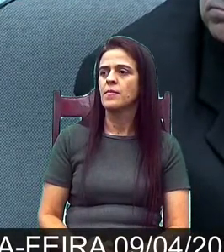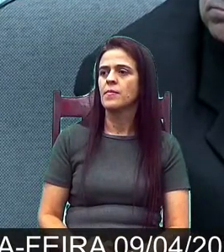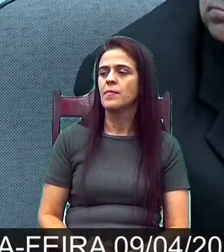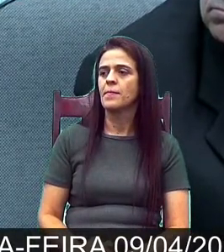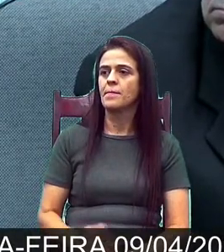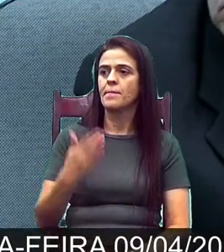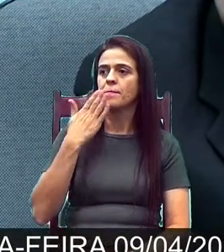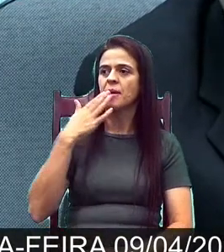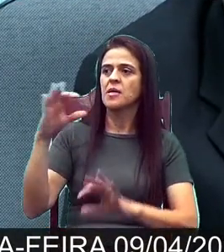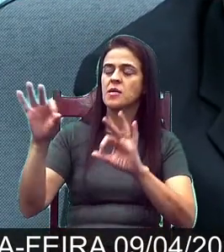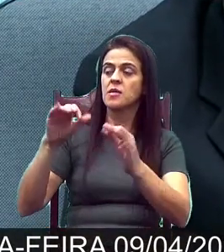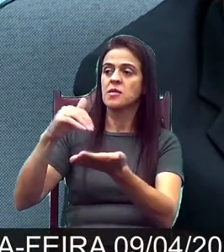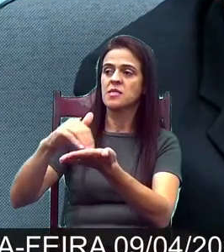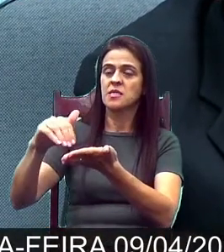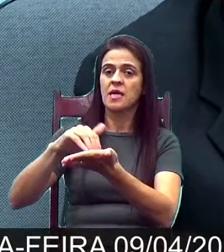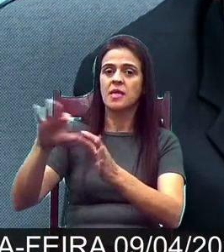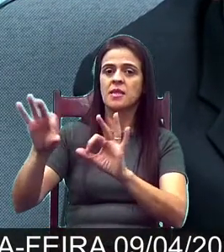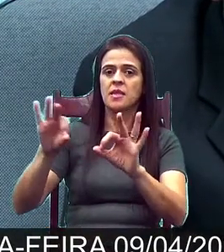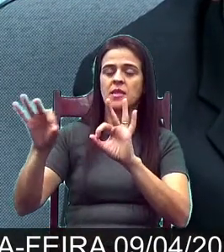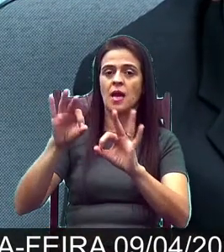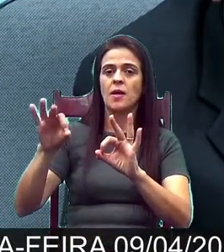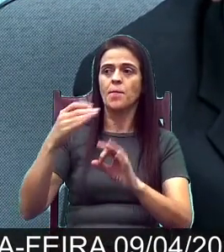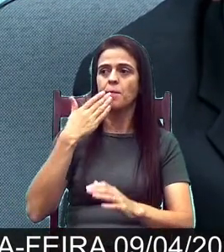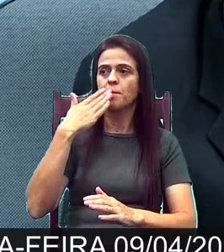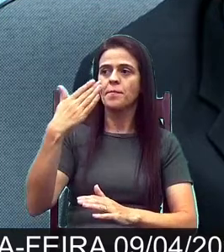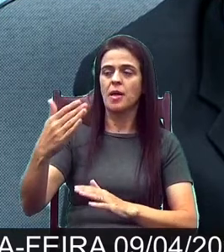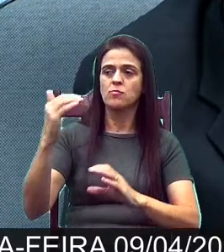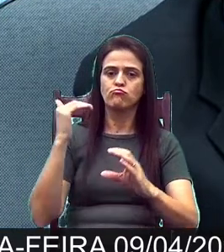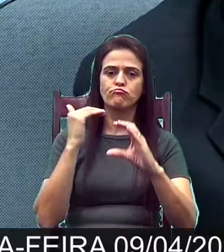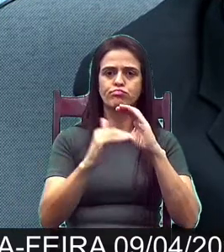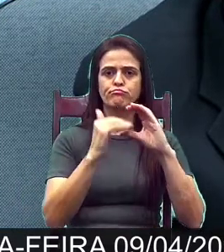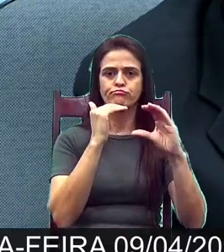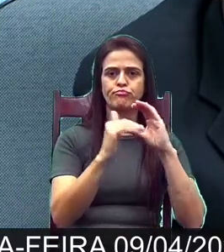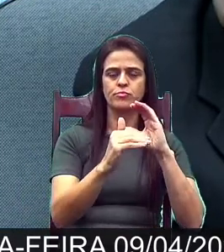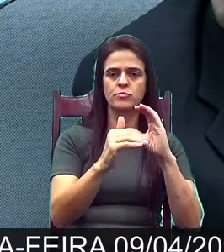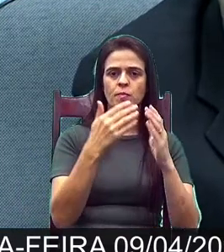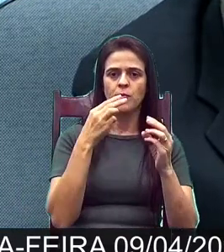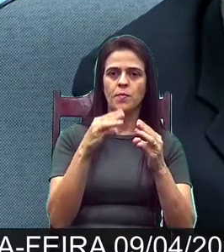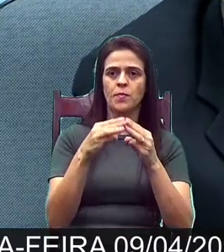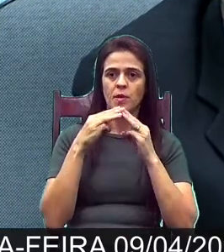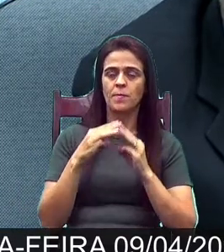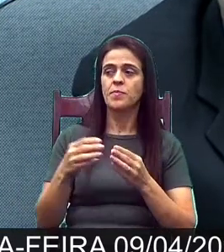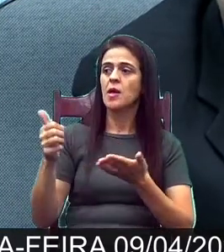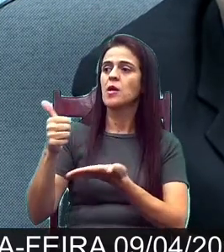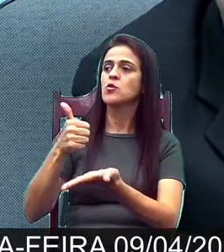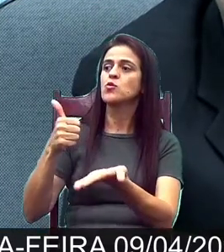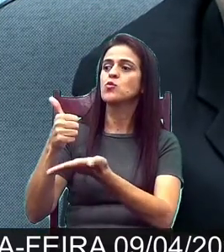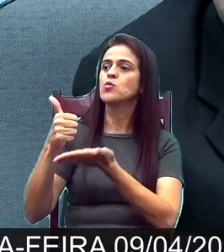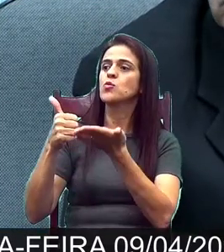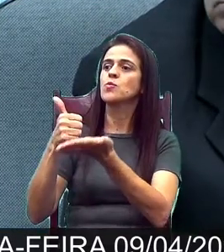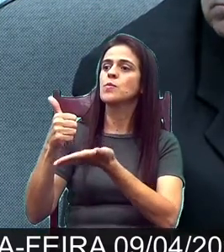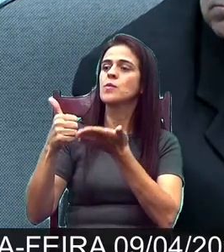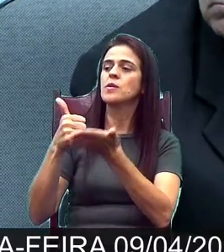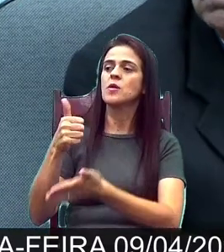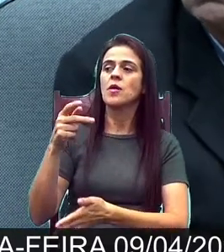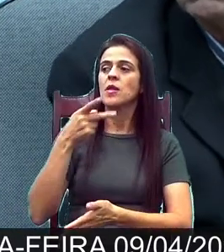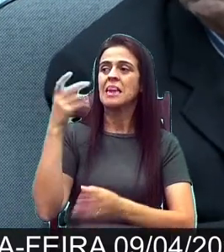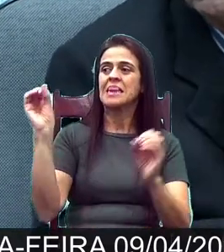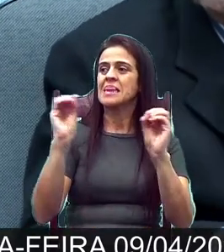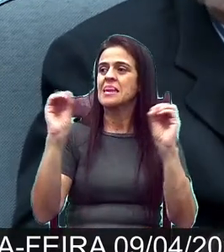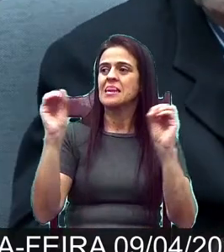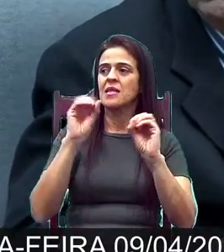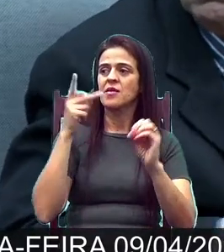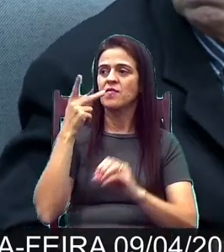Peço ao Departamento de Processo Legislativo que encaminhe as indicações. Assuntos pessoais, não havendo